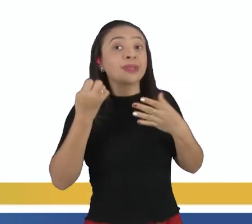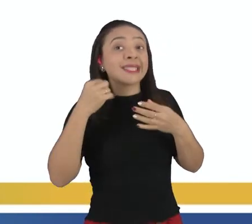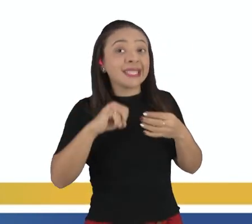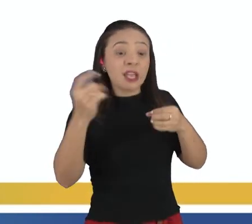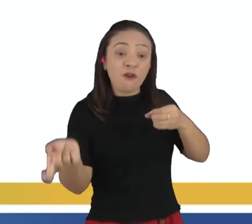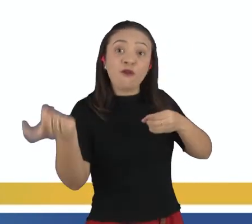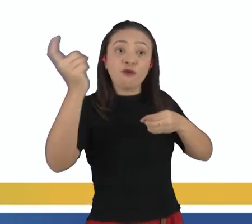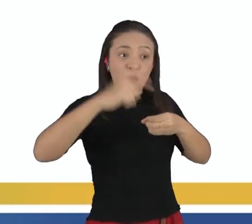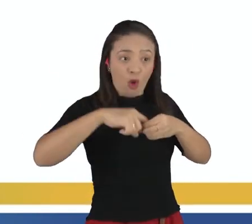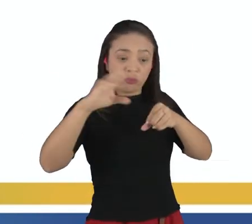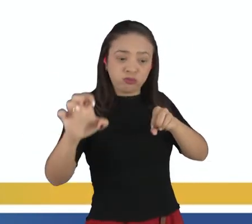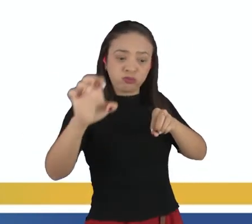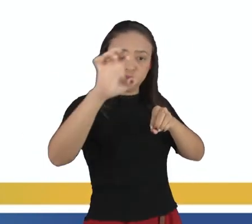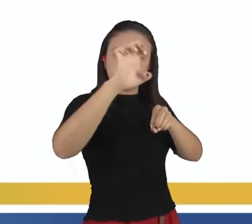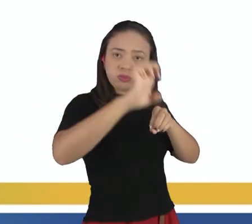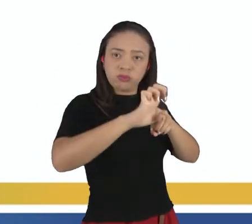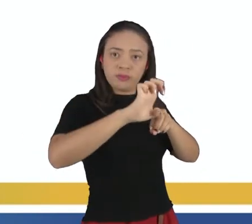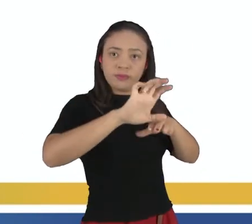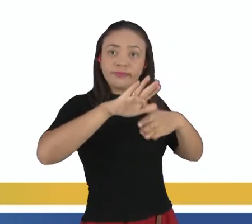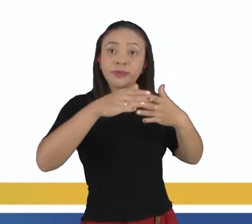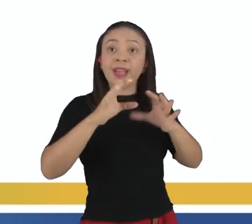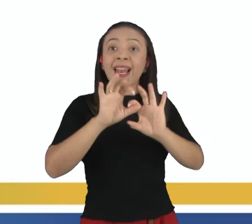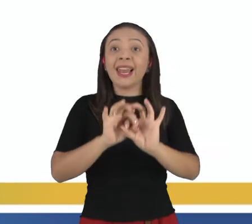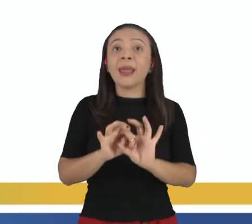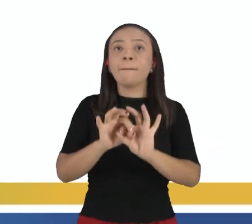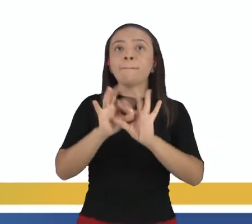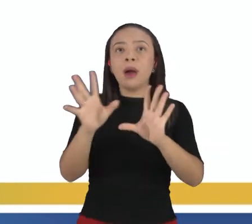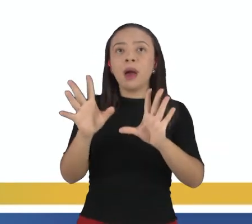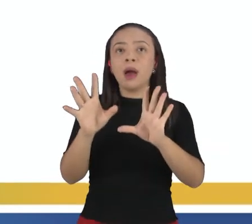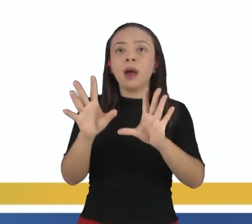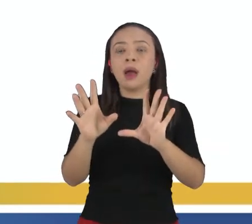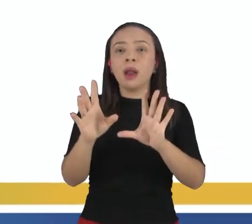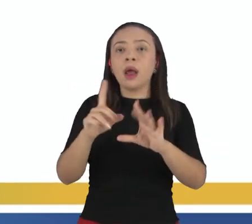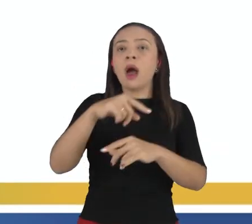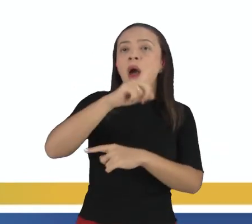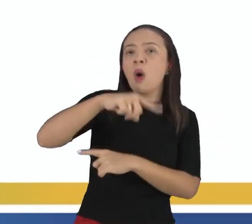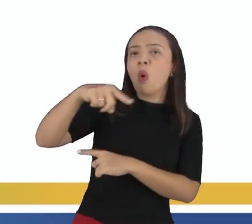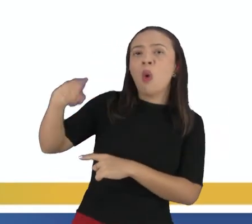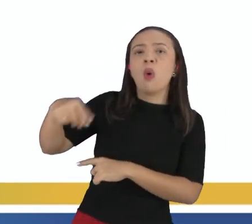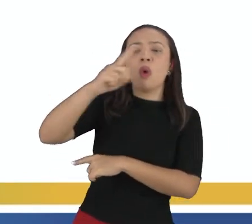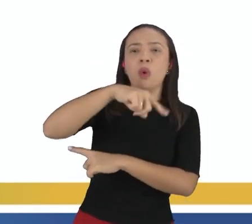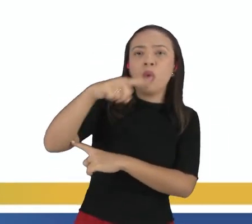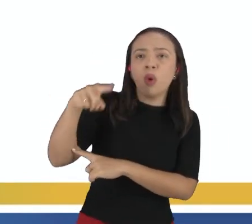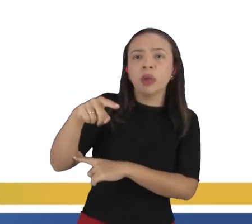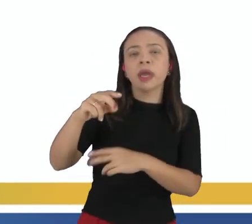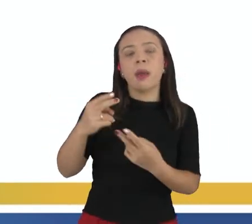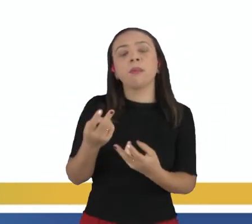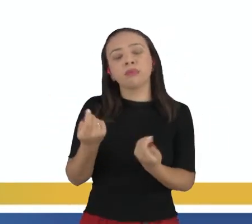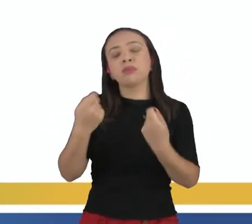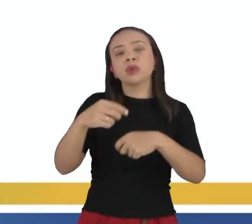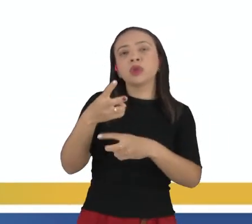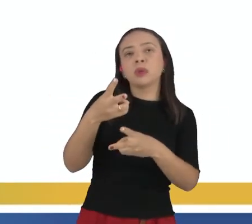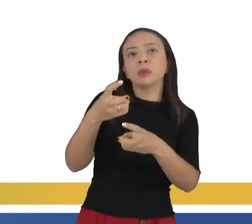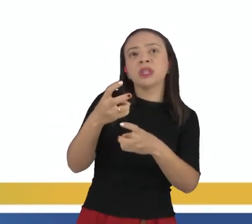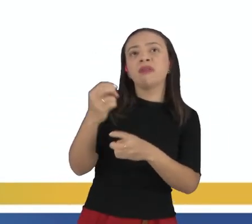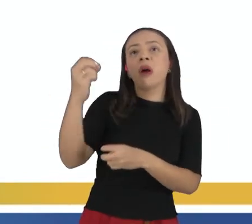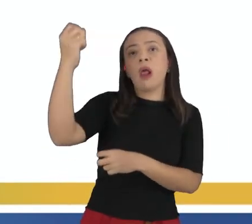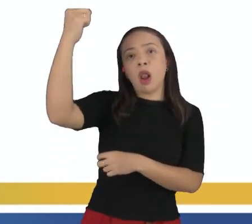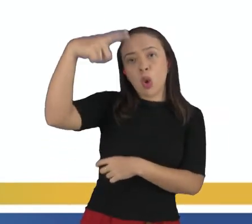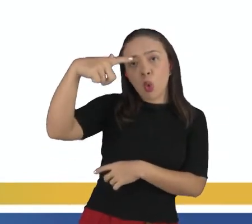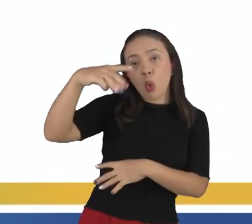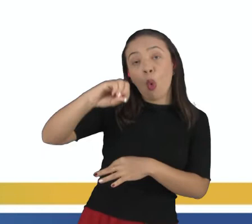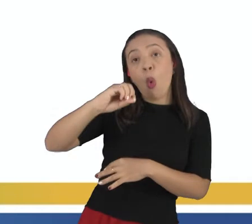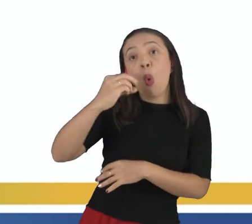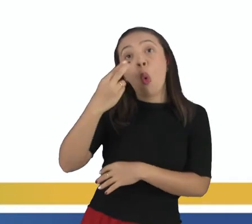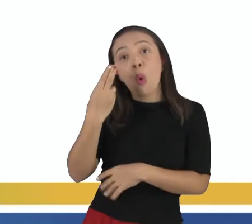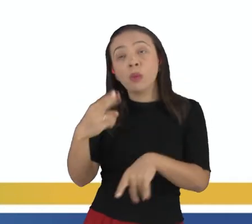retorno, ele vai liberar aqui, ó, as ondas eletromagnéticas que a gente observa a luz ou as cores, tá? A gente pode